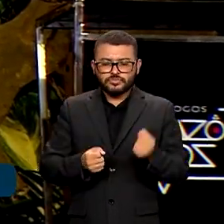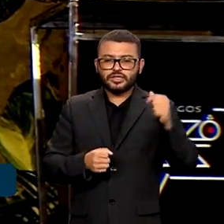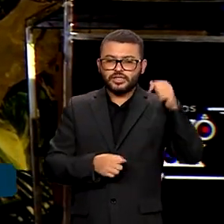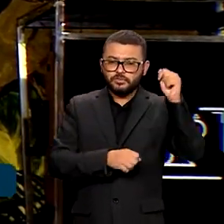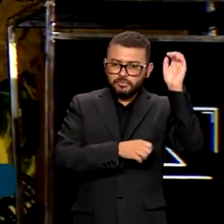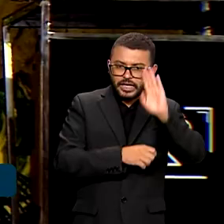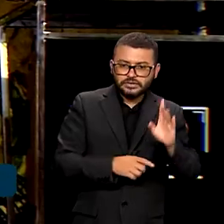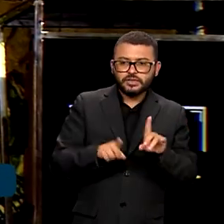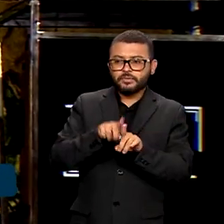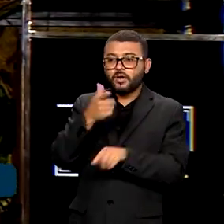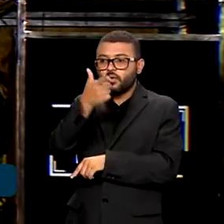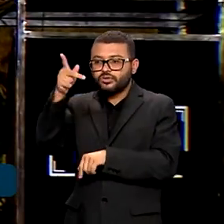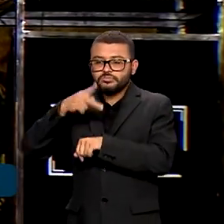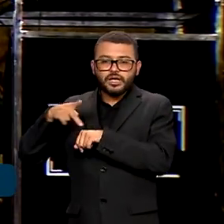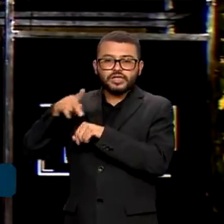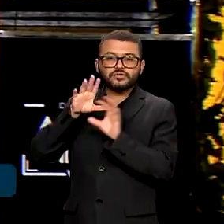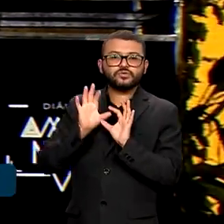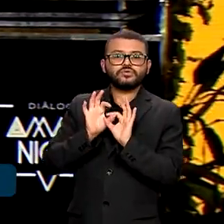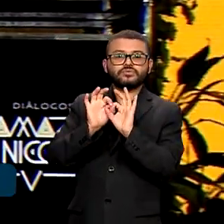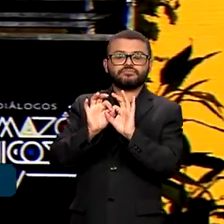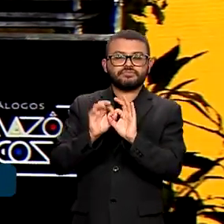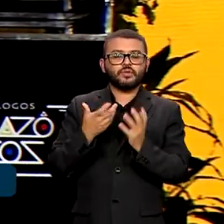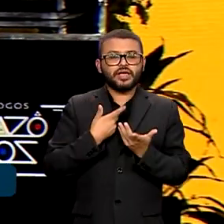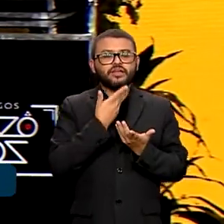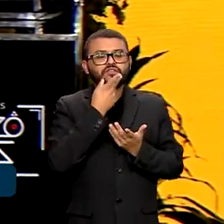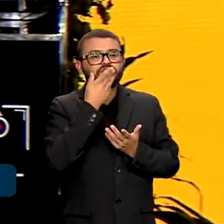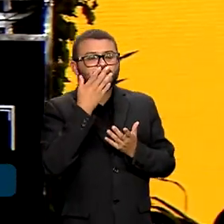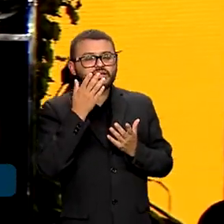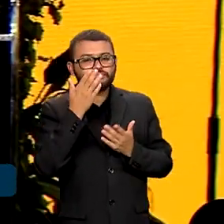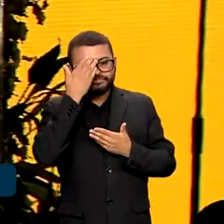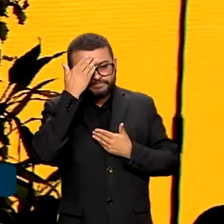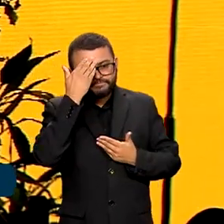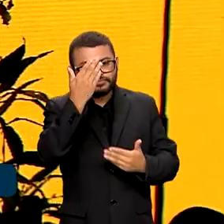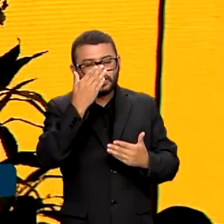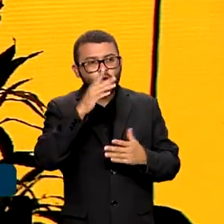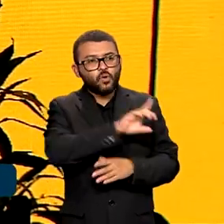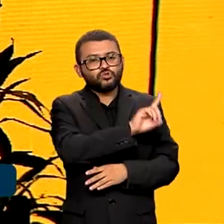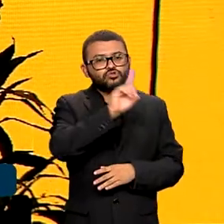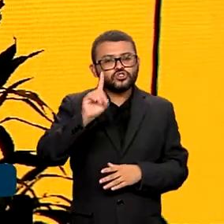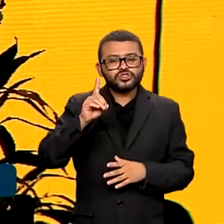países amazônicos. E eu queria me despedir nesse dia tão bonito